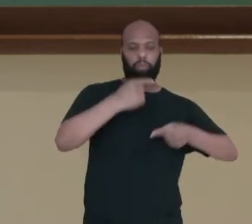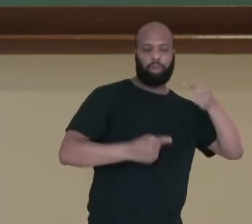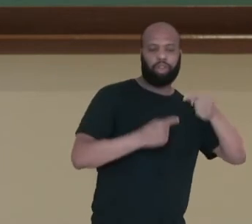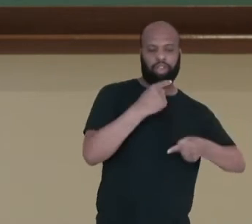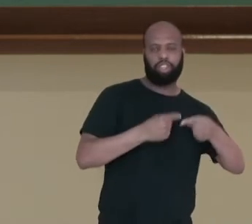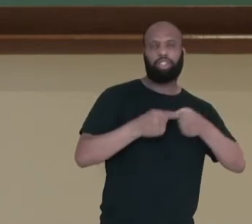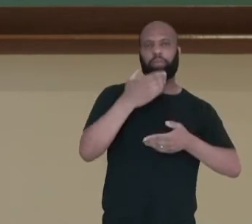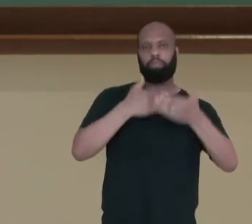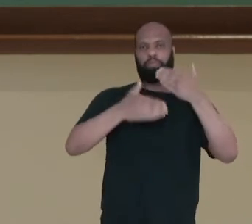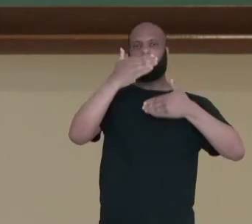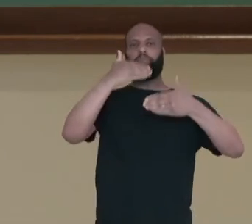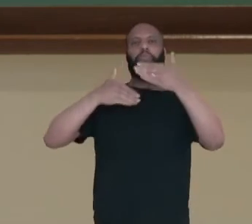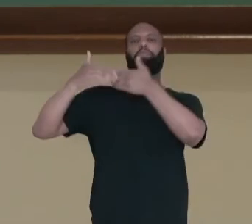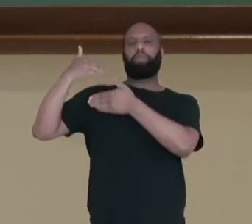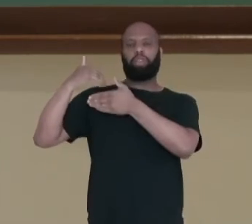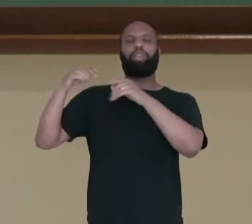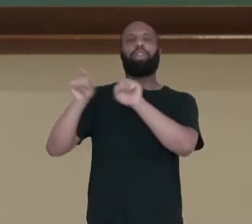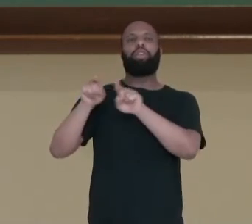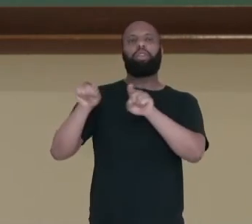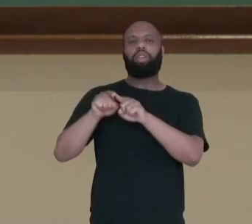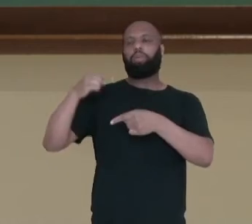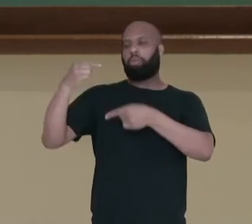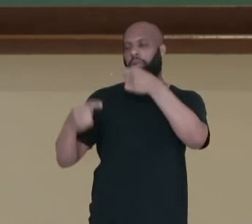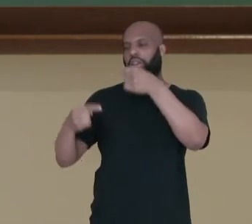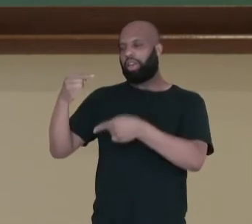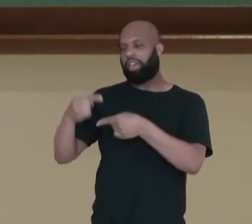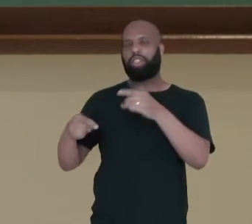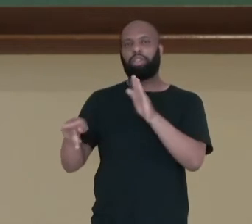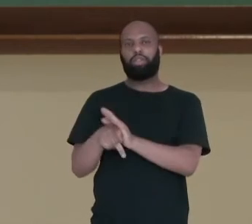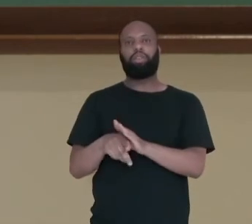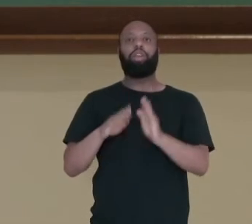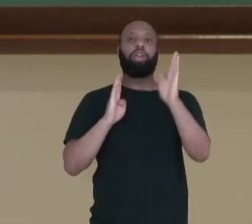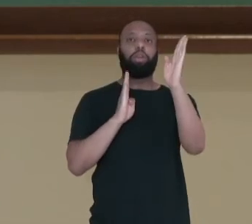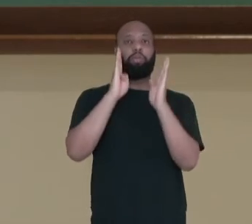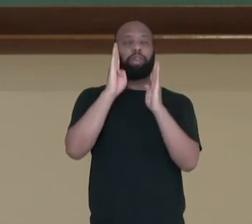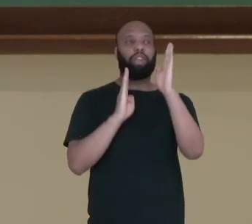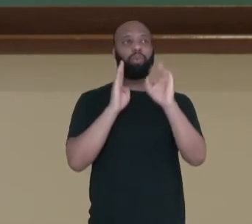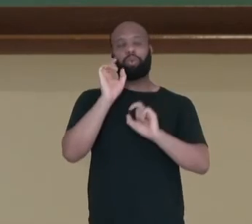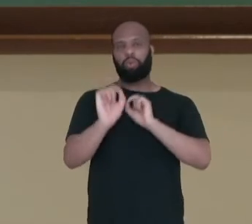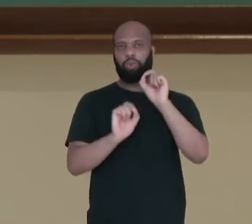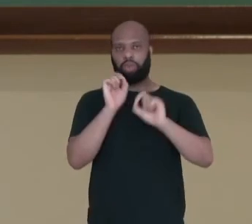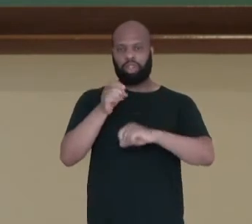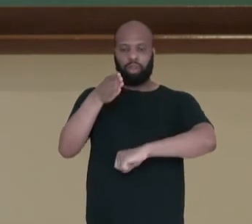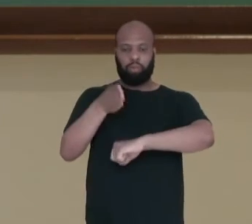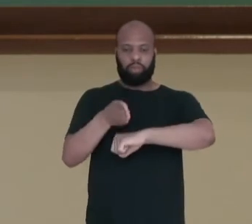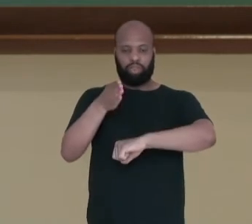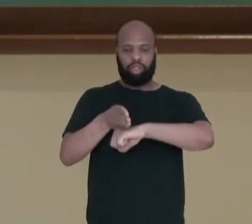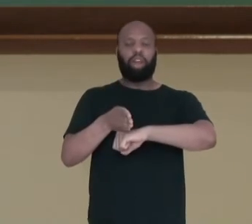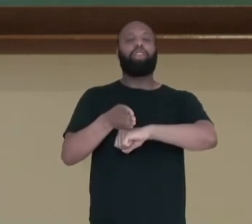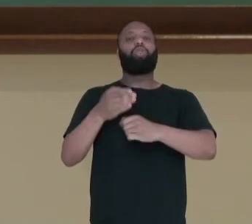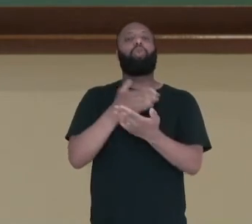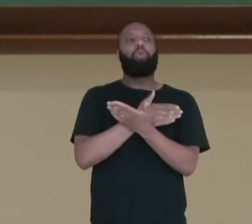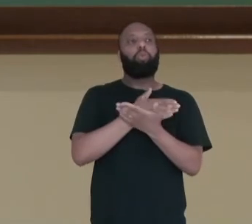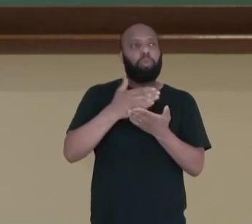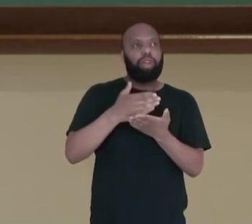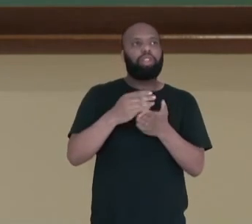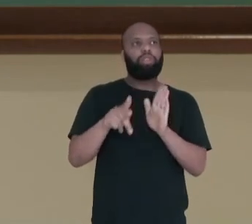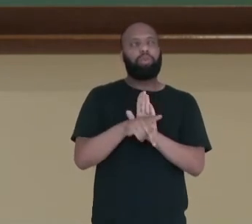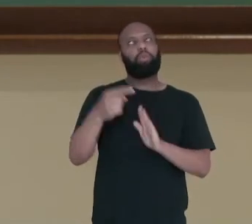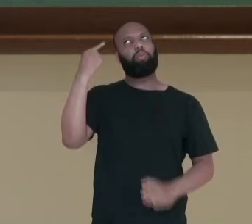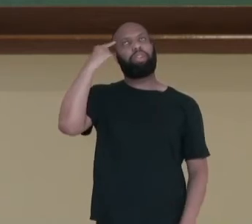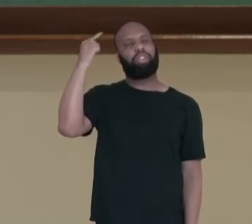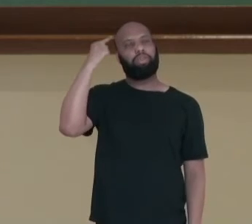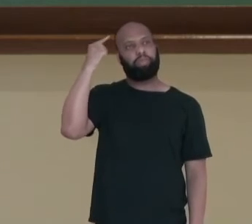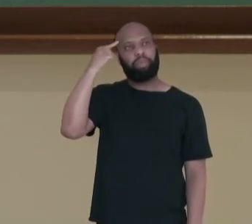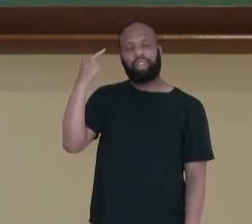na Antiguidade Clássica e a política na modernidade, que começa justamente a partir desse